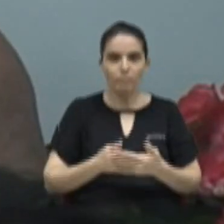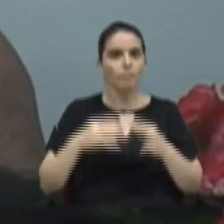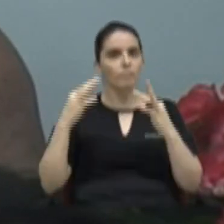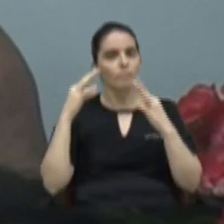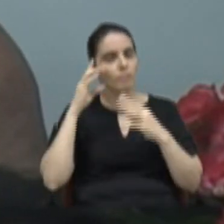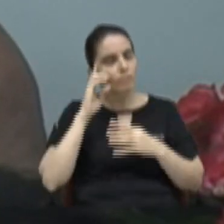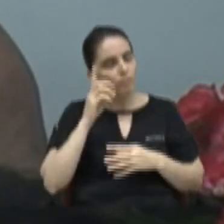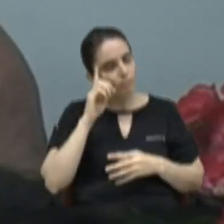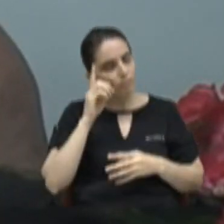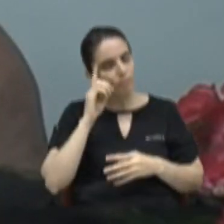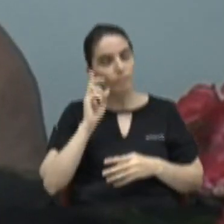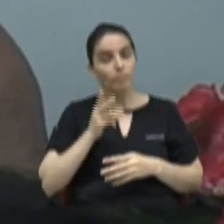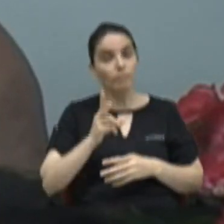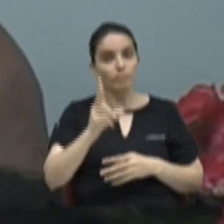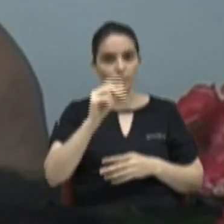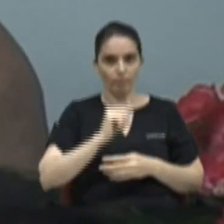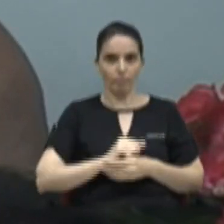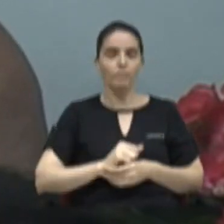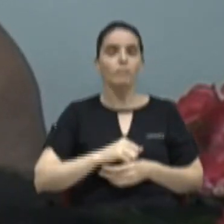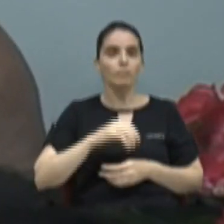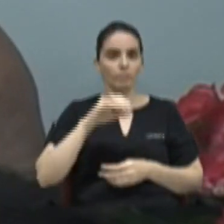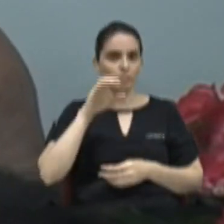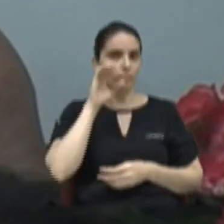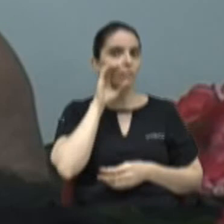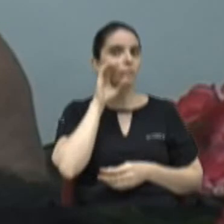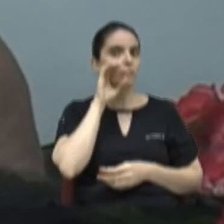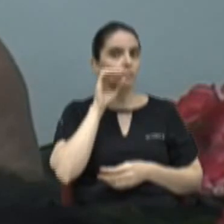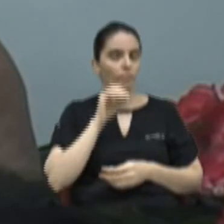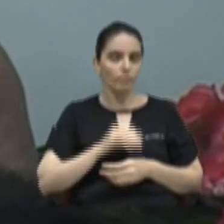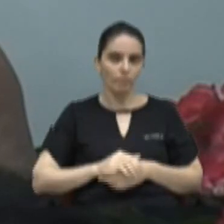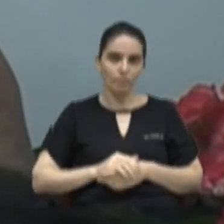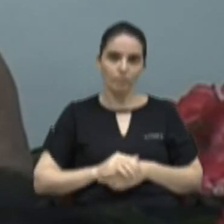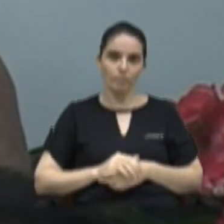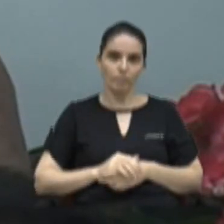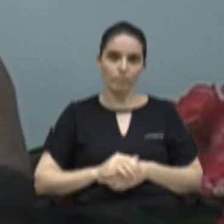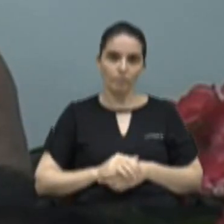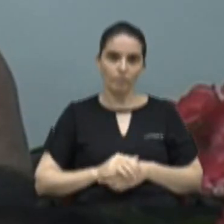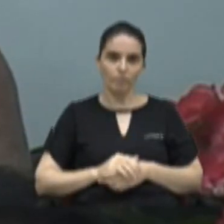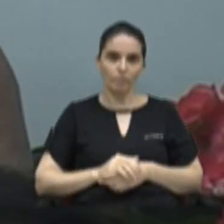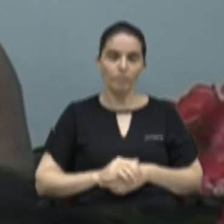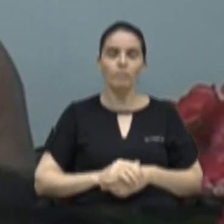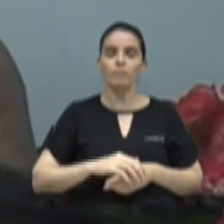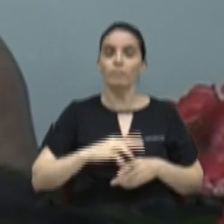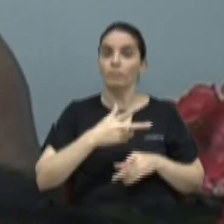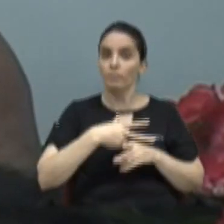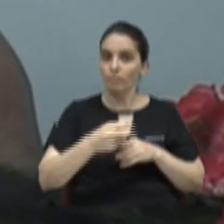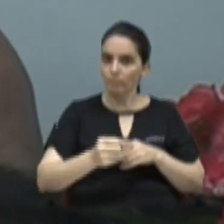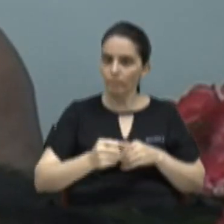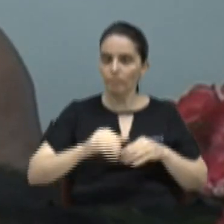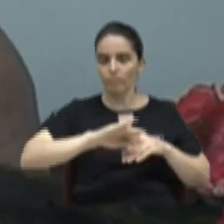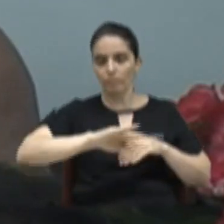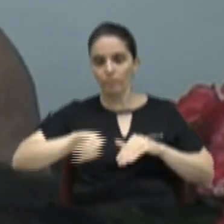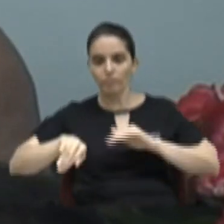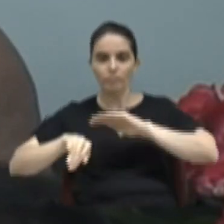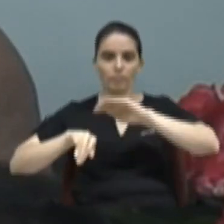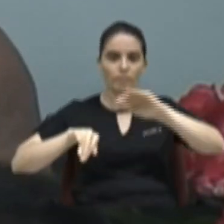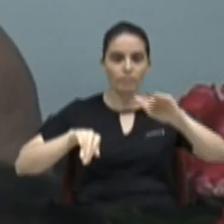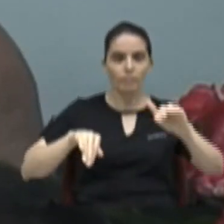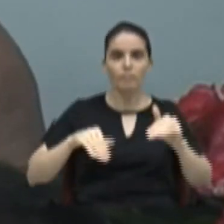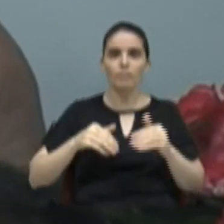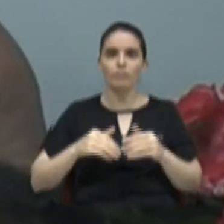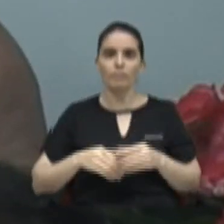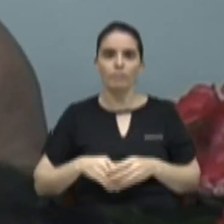dias. Eu sou aquela mulher que fez a escalada da montanha da vida, removendo pedras e plantando